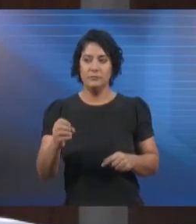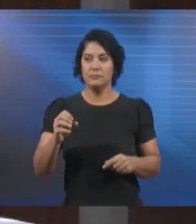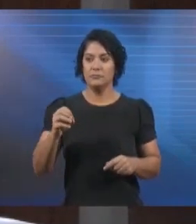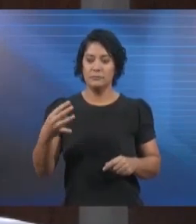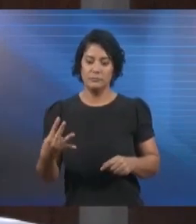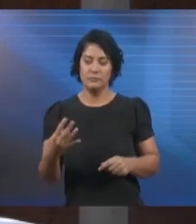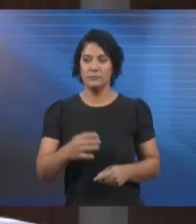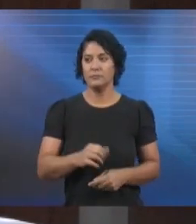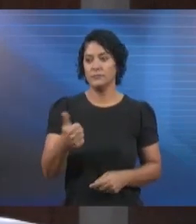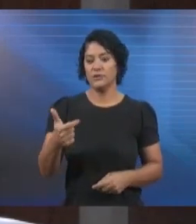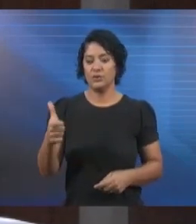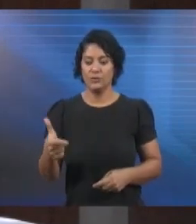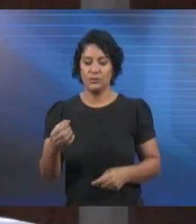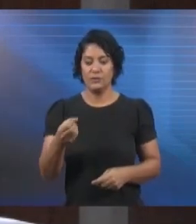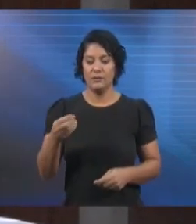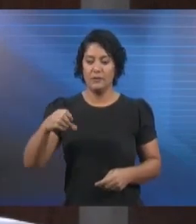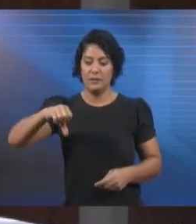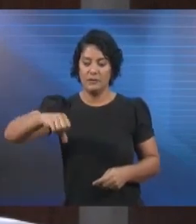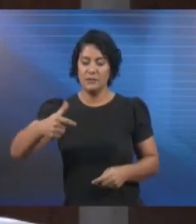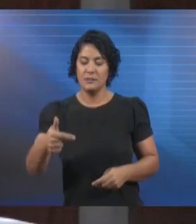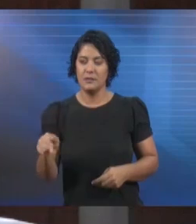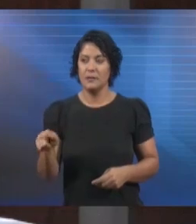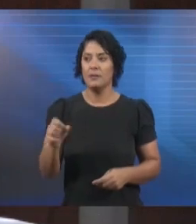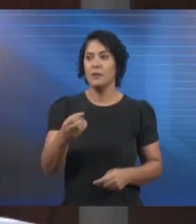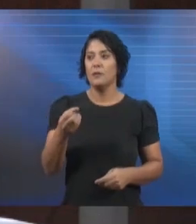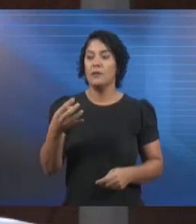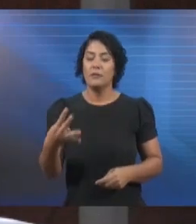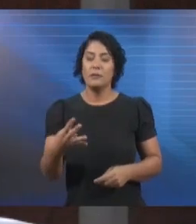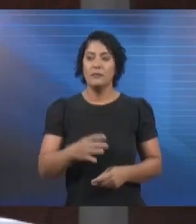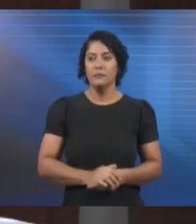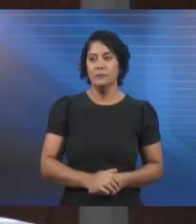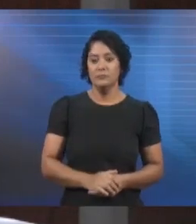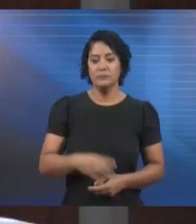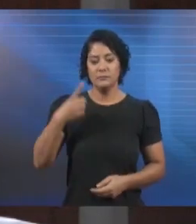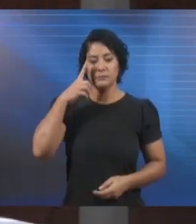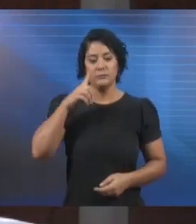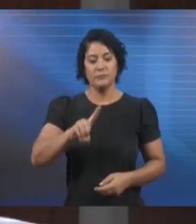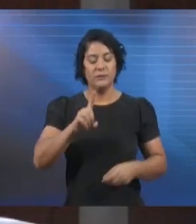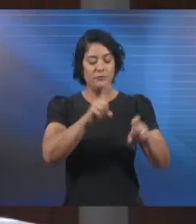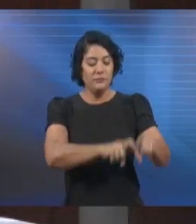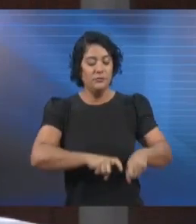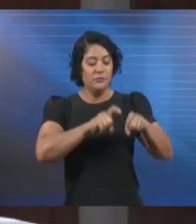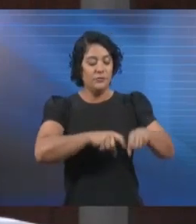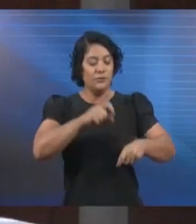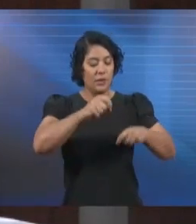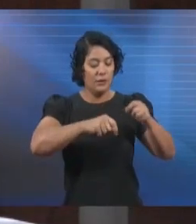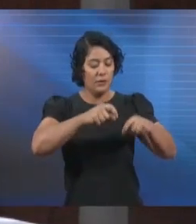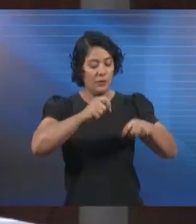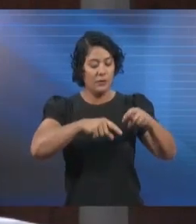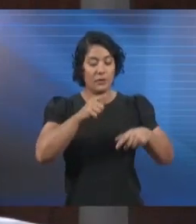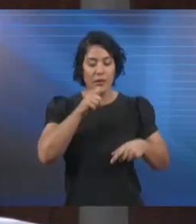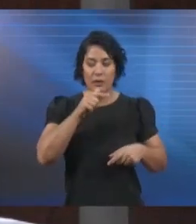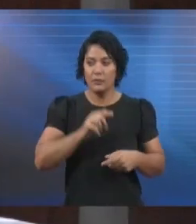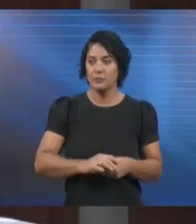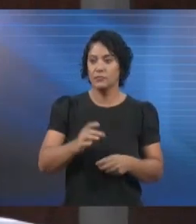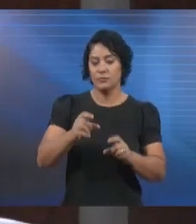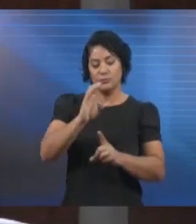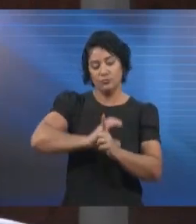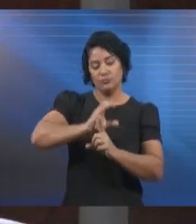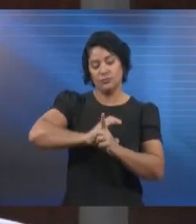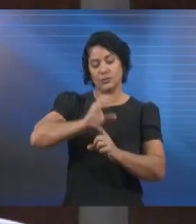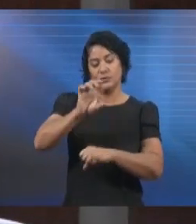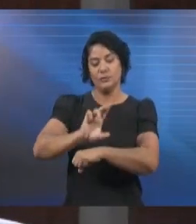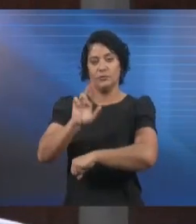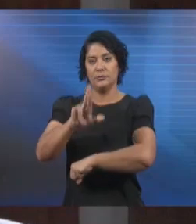1297 no processo de 2024 institui o dia da Agricultura irrigada no calendário Oficial do Estado do Rio